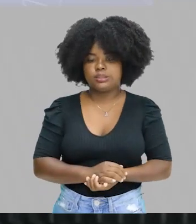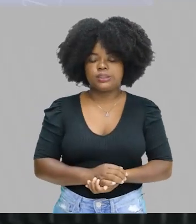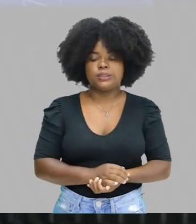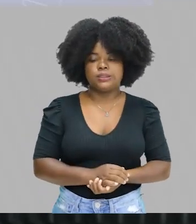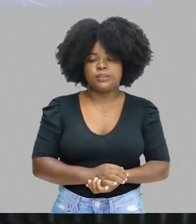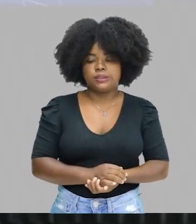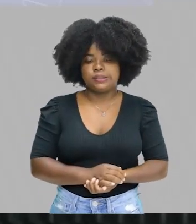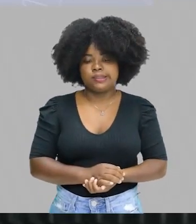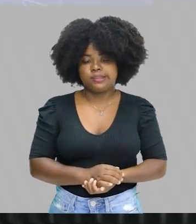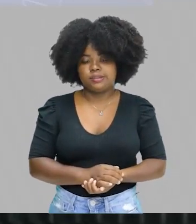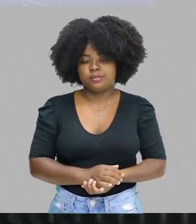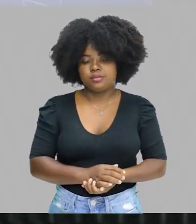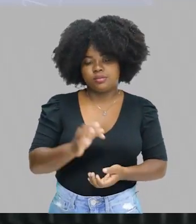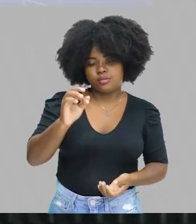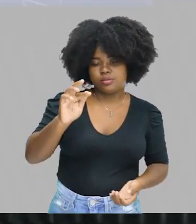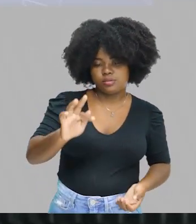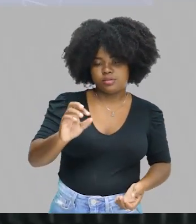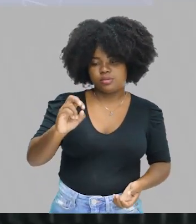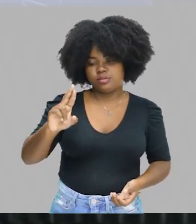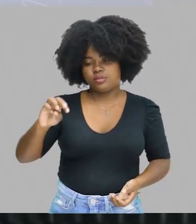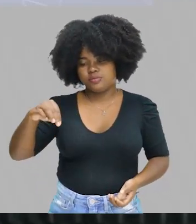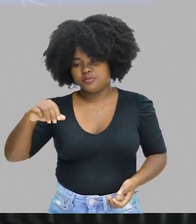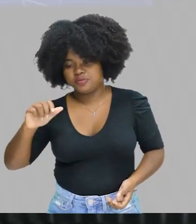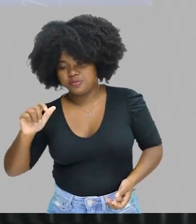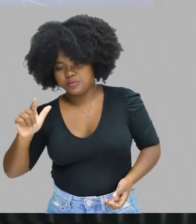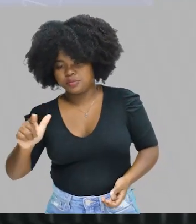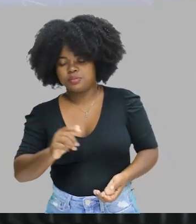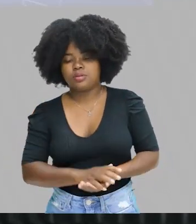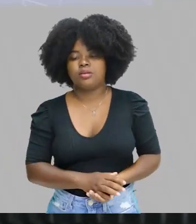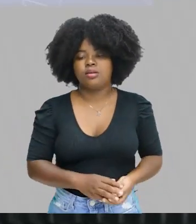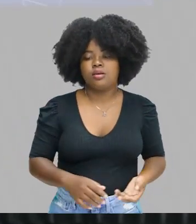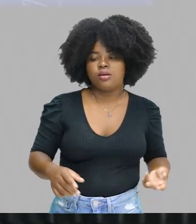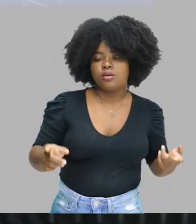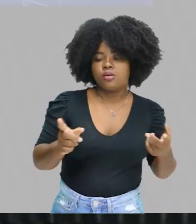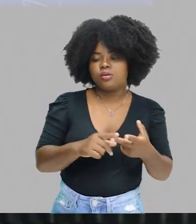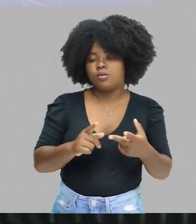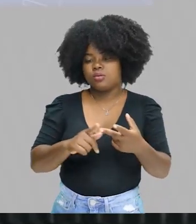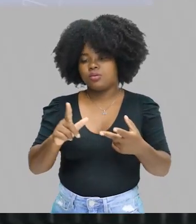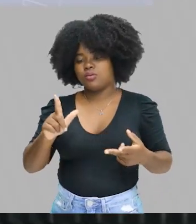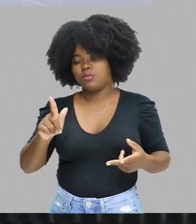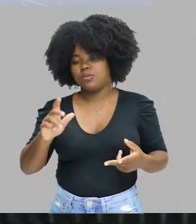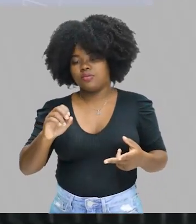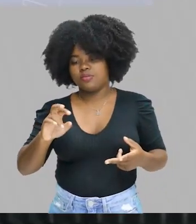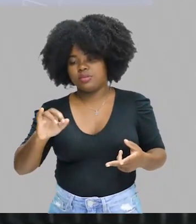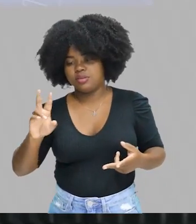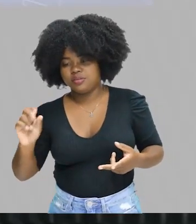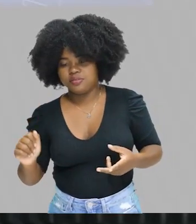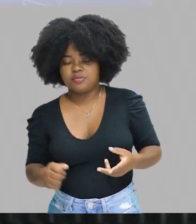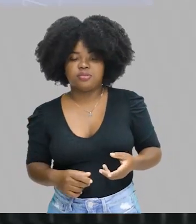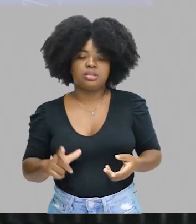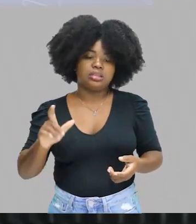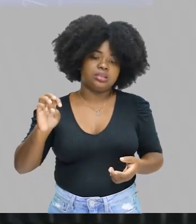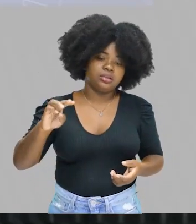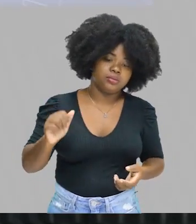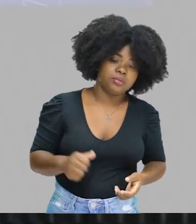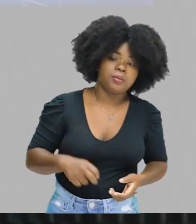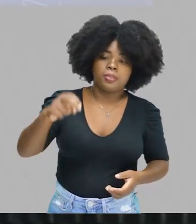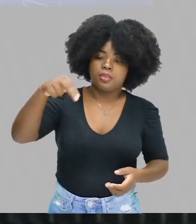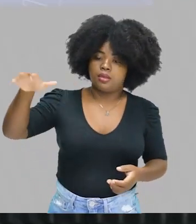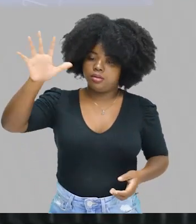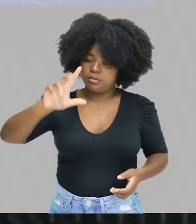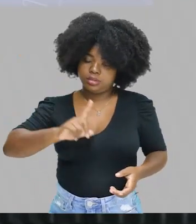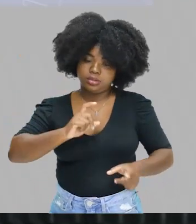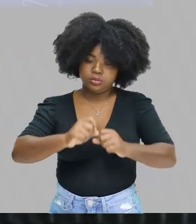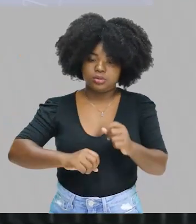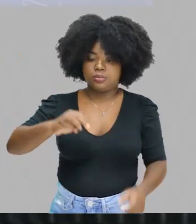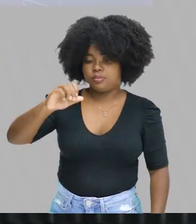pode ser formão, a goiva, perdão, a lima, e aí você vai fazer o seguinte, aqui no Nordeste é muito comum você ter entalhes